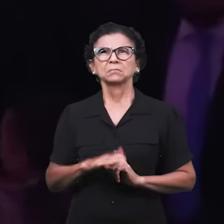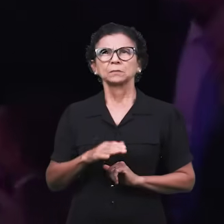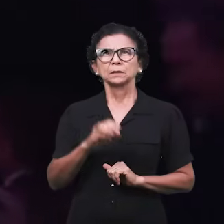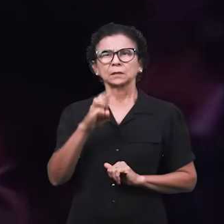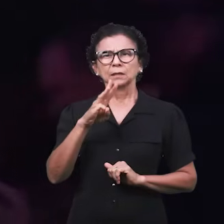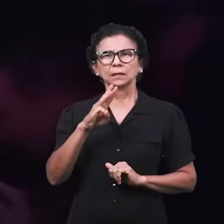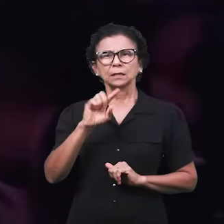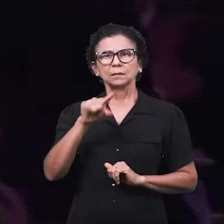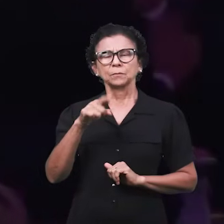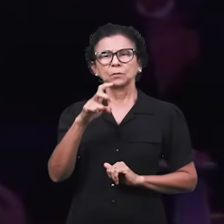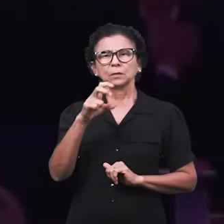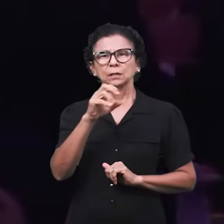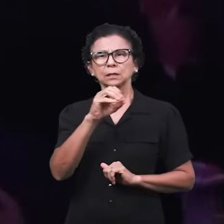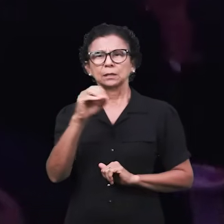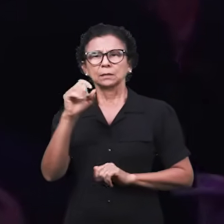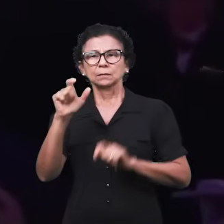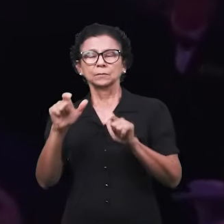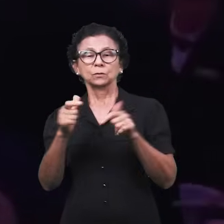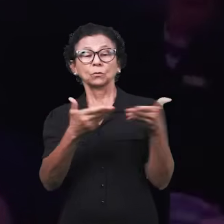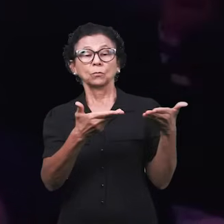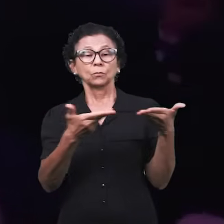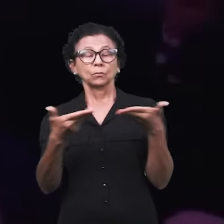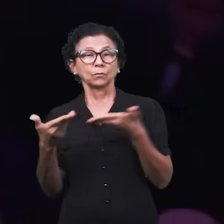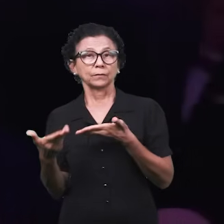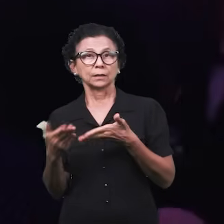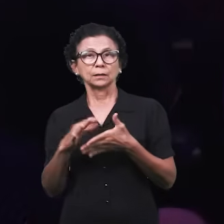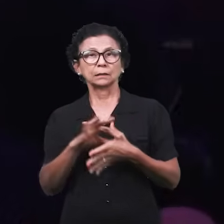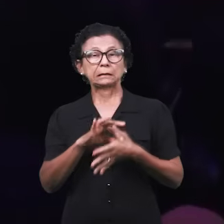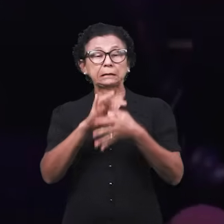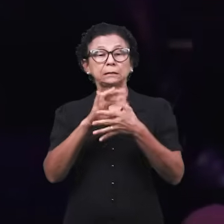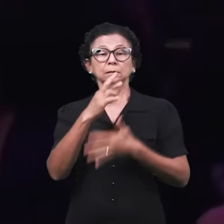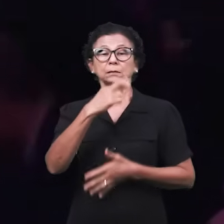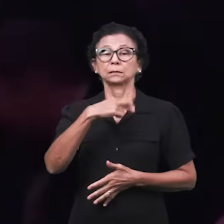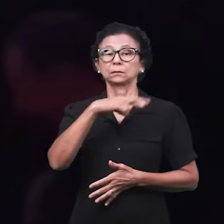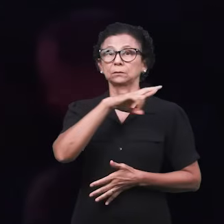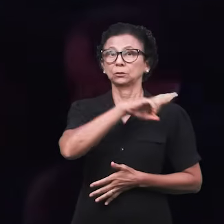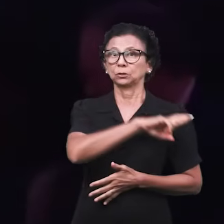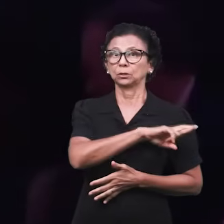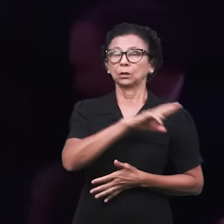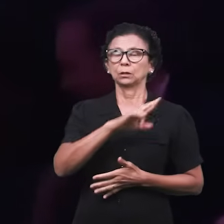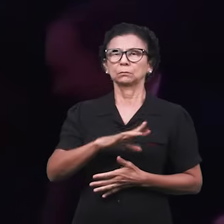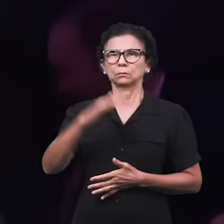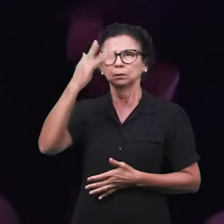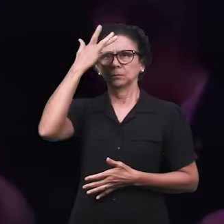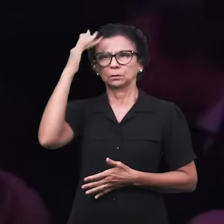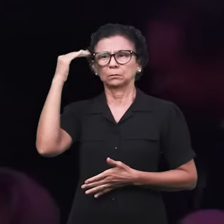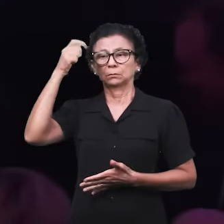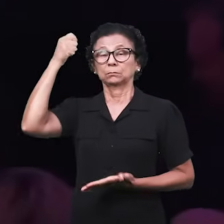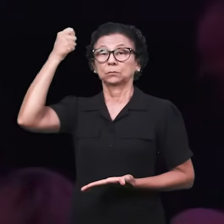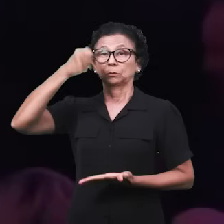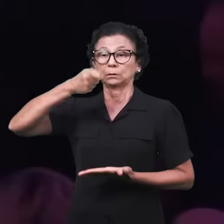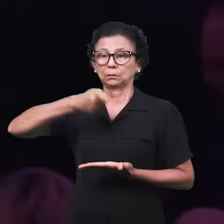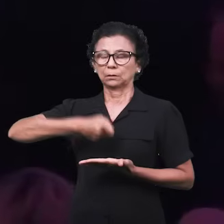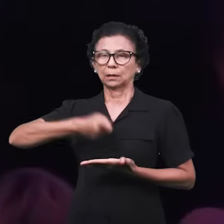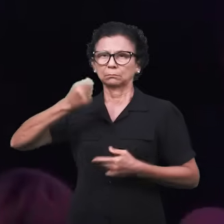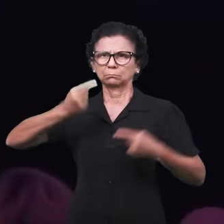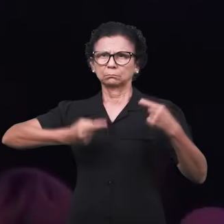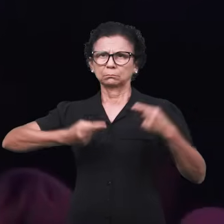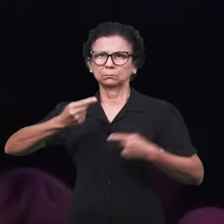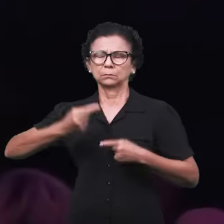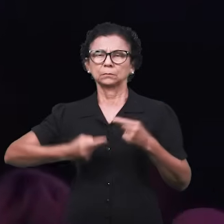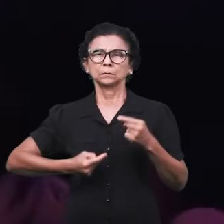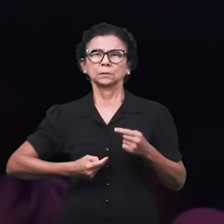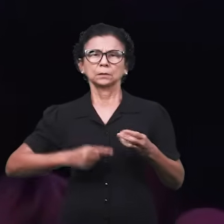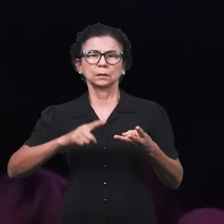de 3.500 convidados, entre eles líderes religiosos, autoridades políticas